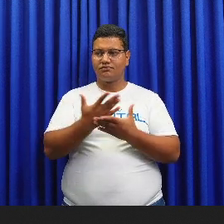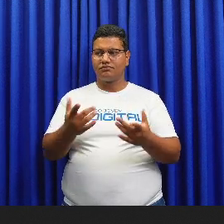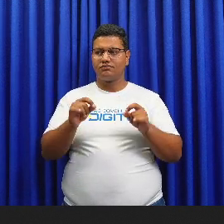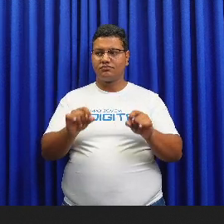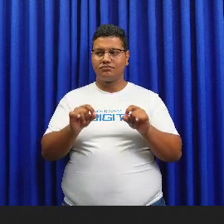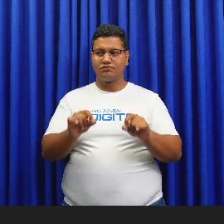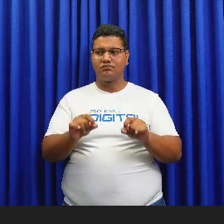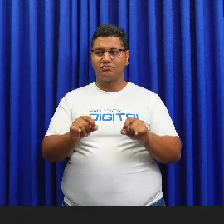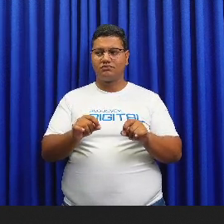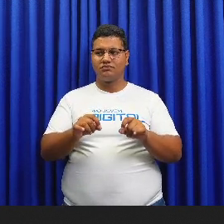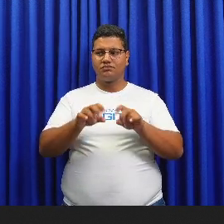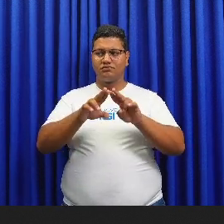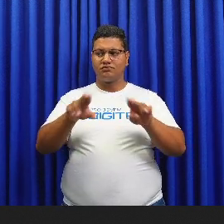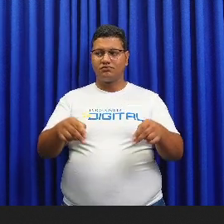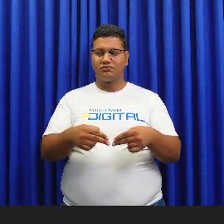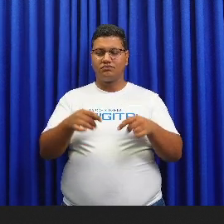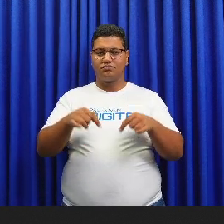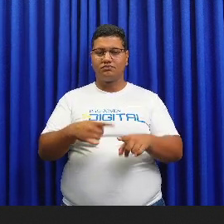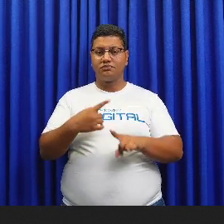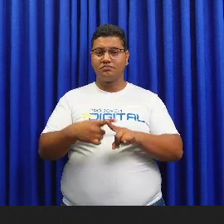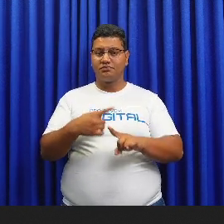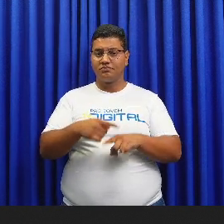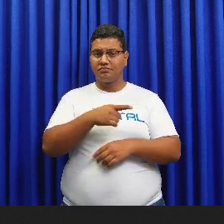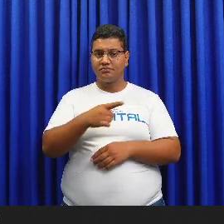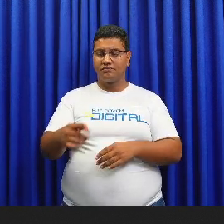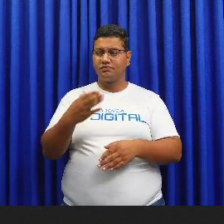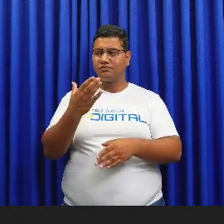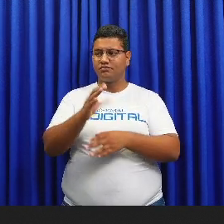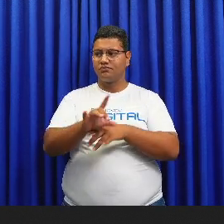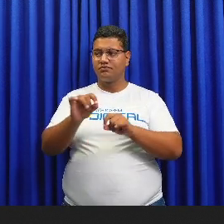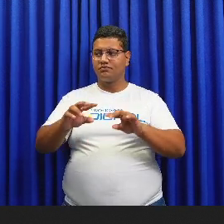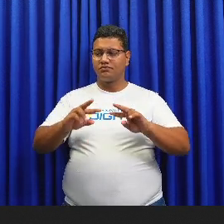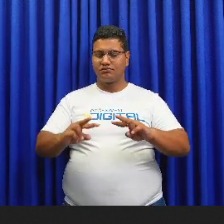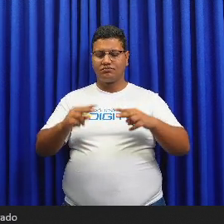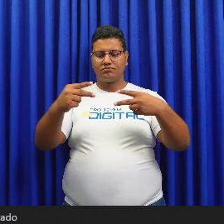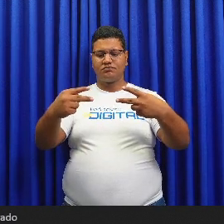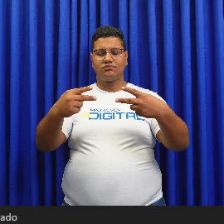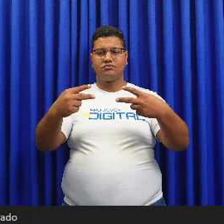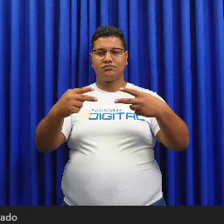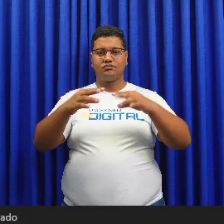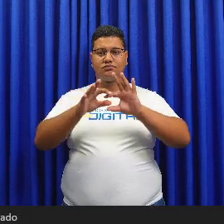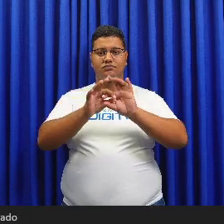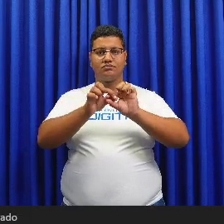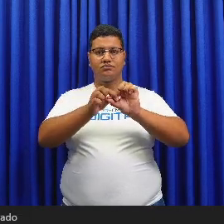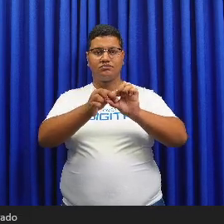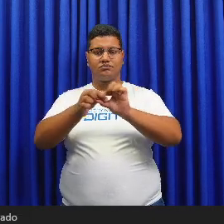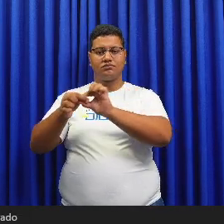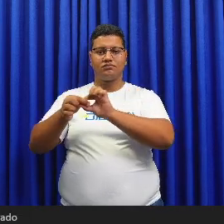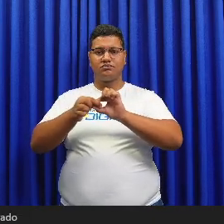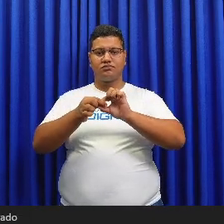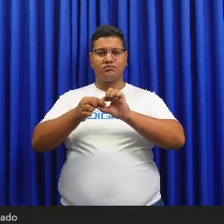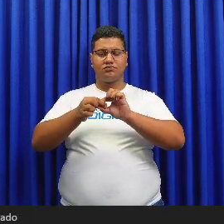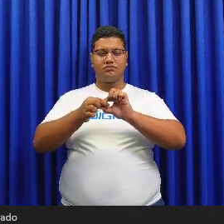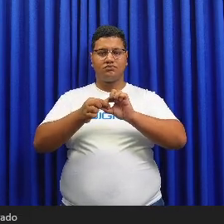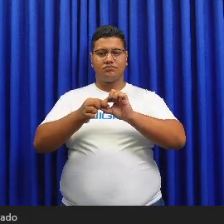mostrando esse drive aqui? Porque você vai mandar esse link, ó. Você vai clicar aqui nos 3